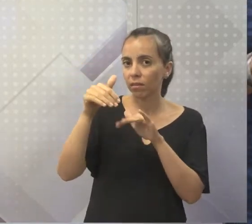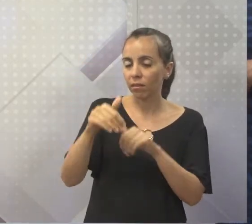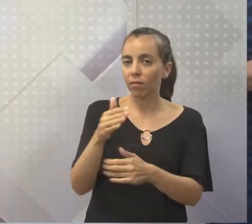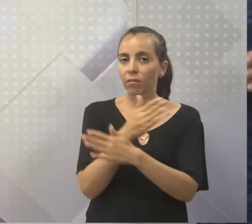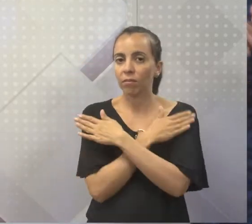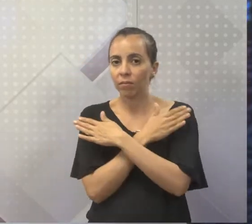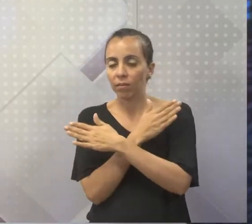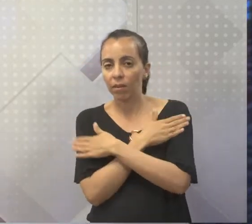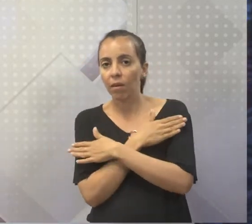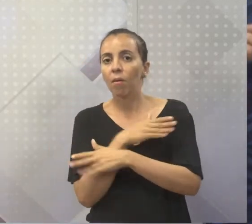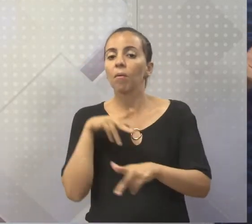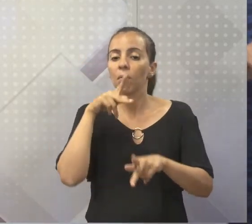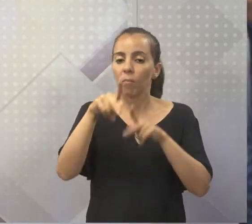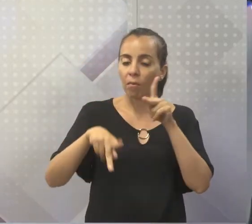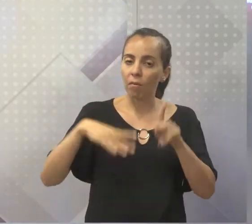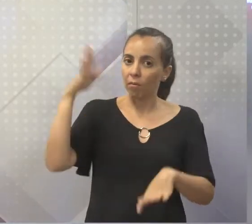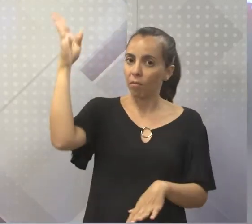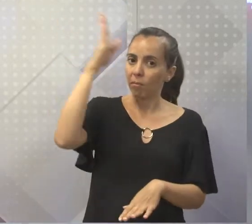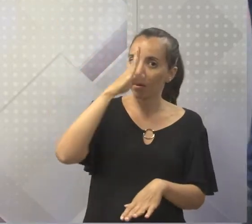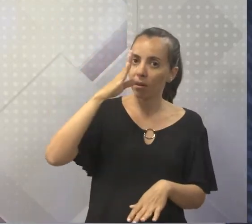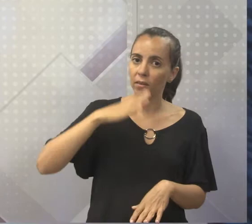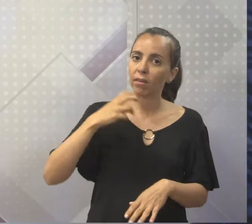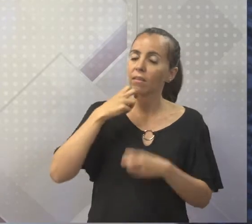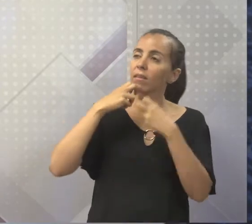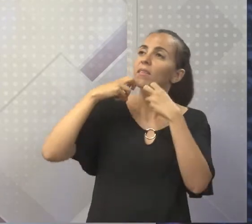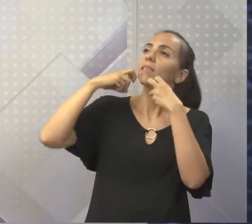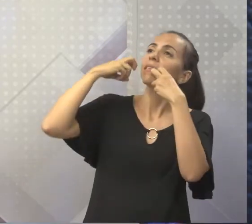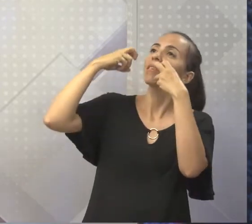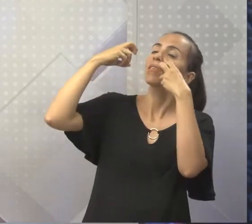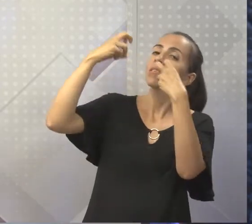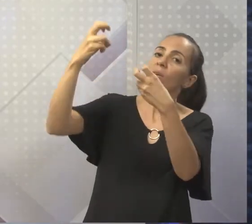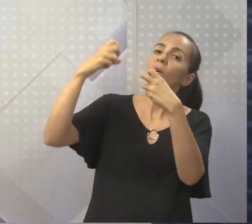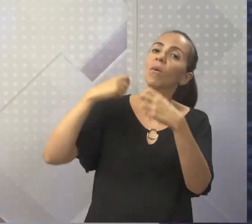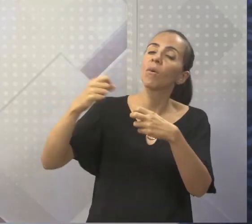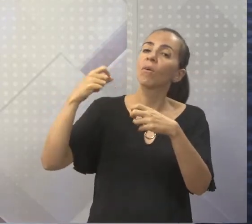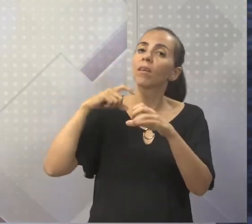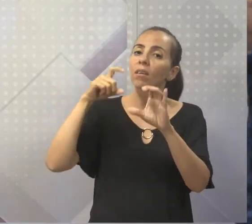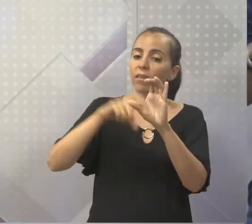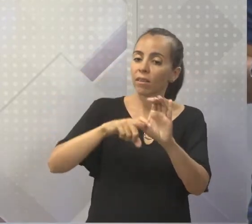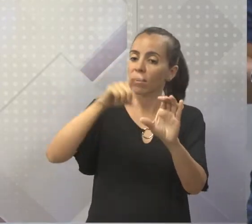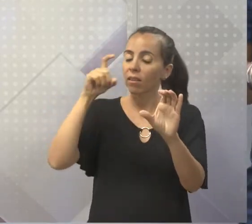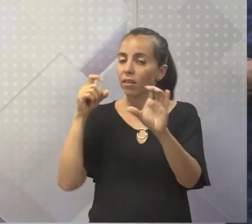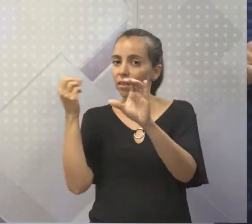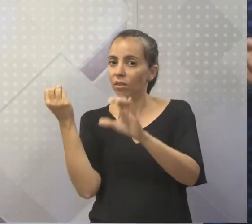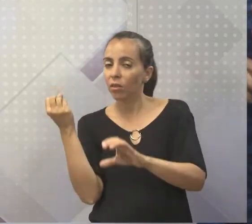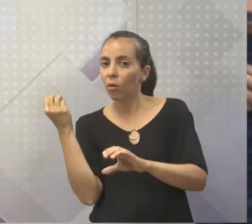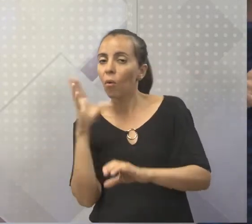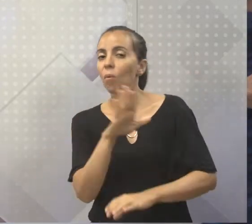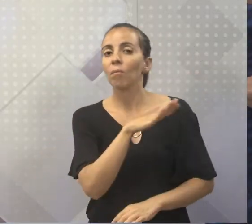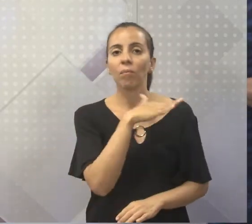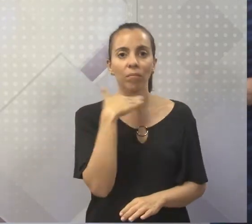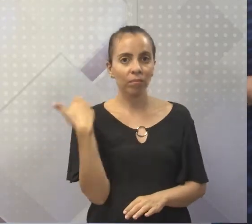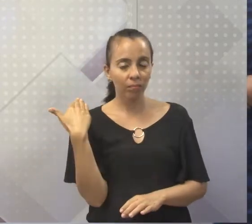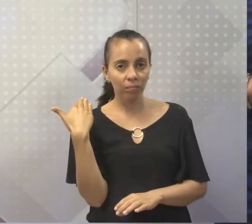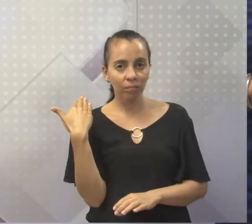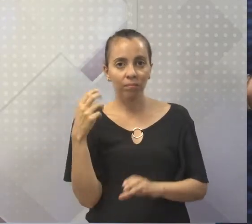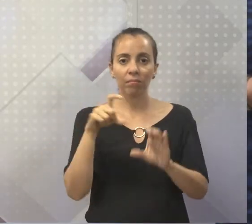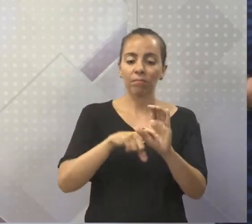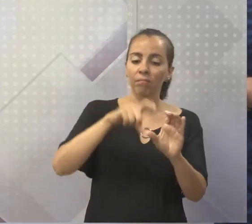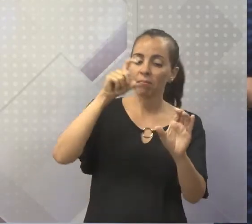população brasileira gritou Independência ou Morte ao coronavírus Independência